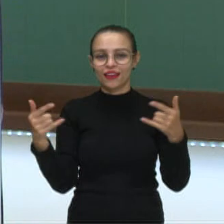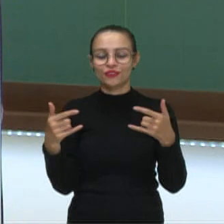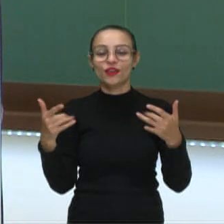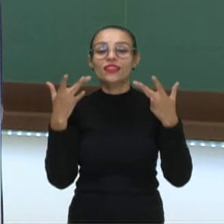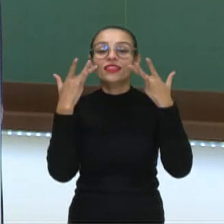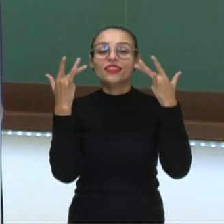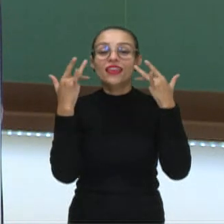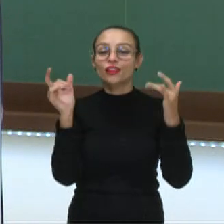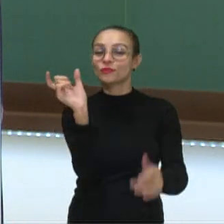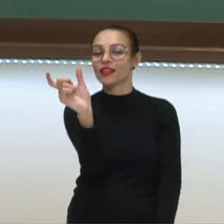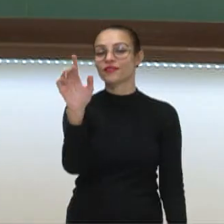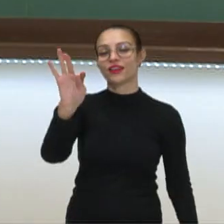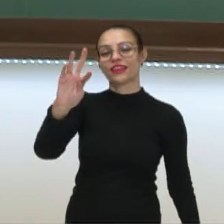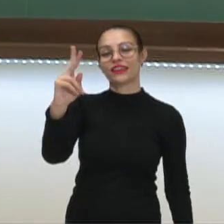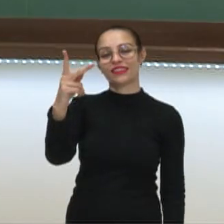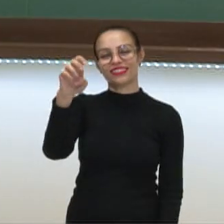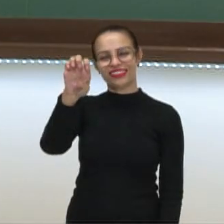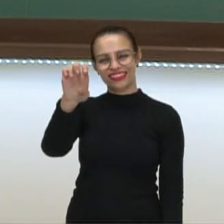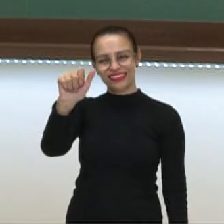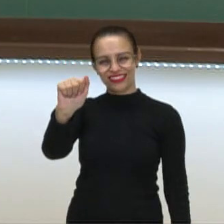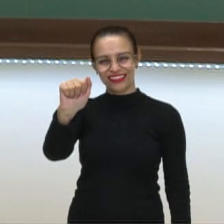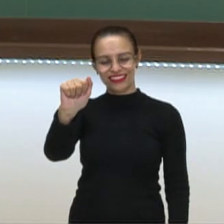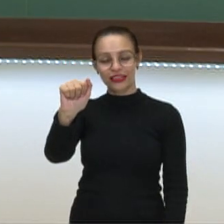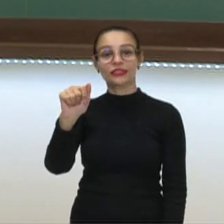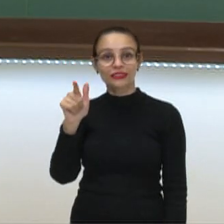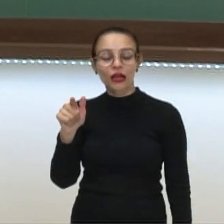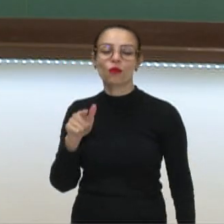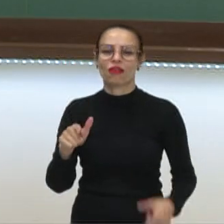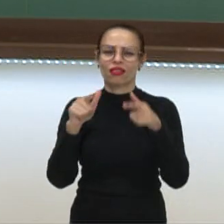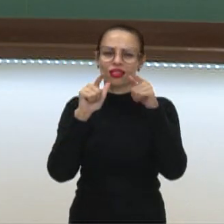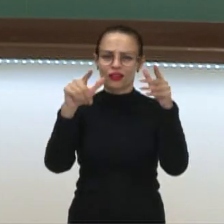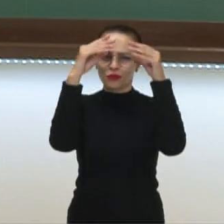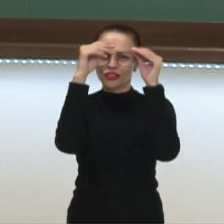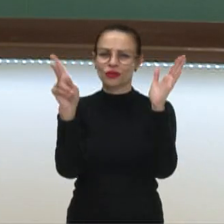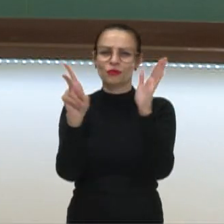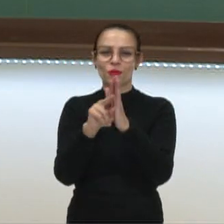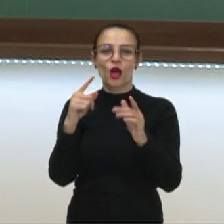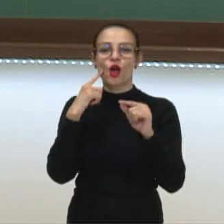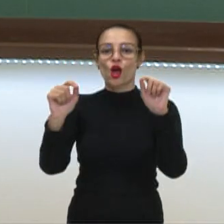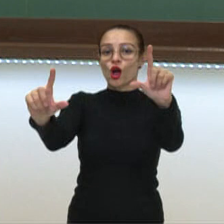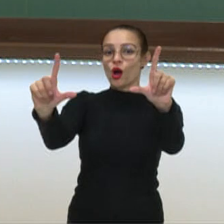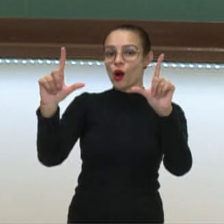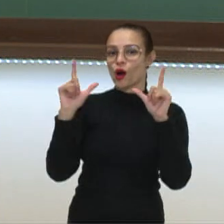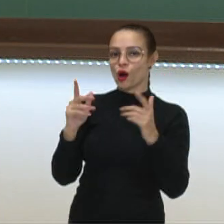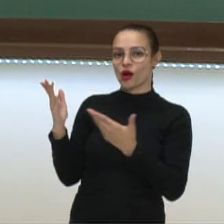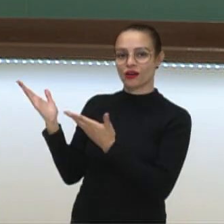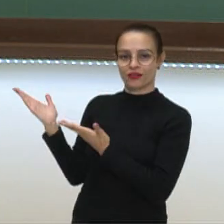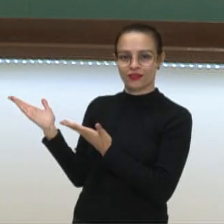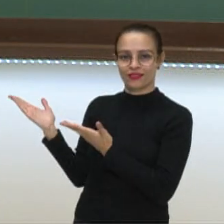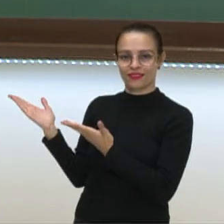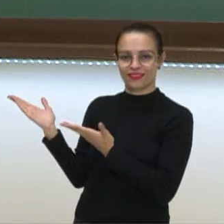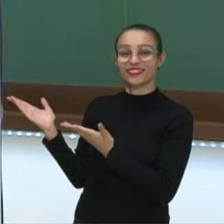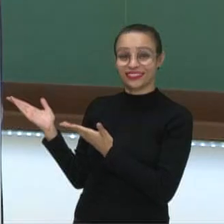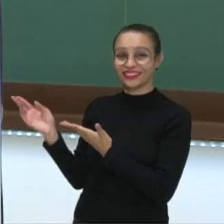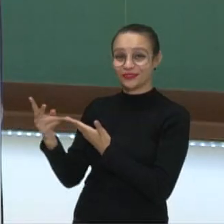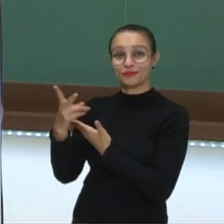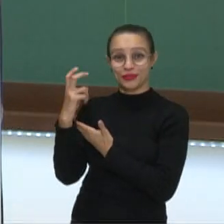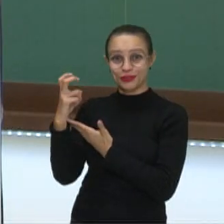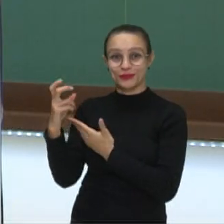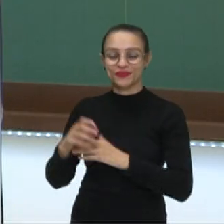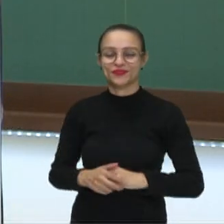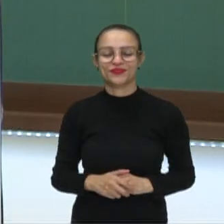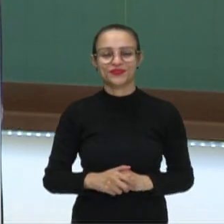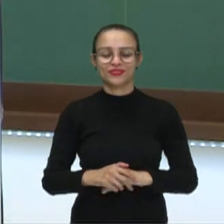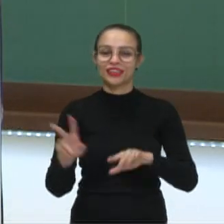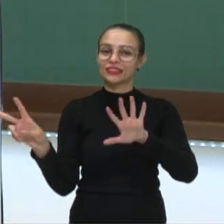teatro com TH. O cartaz já tem a linguagem da época, né? No close aqui a gente observa bem esse cartaz